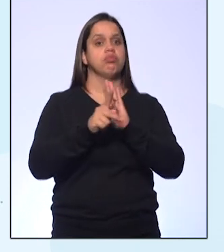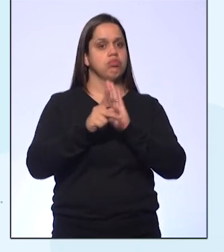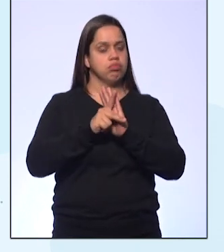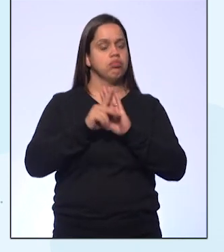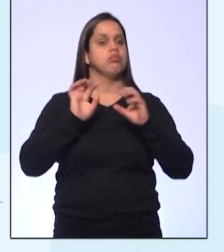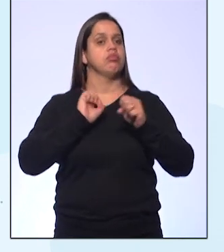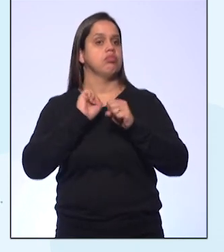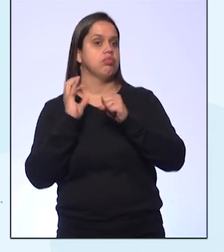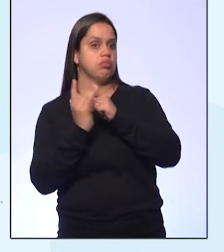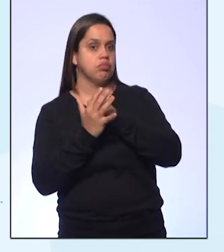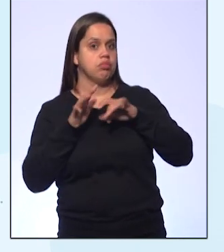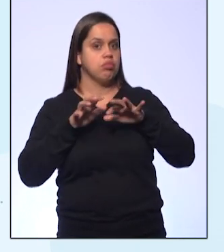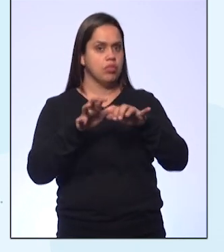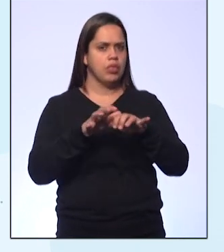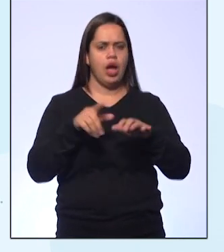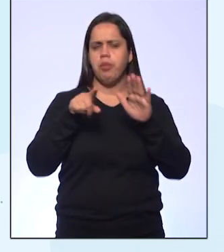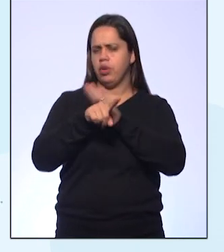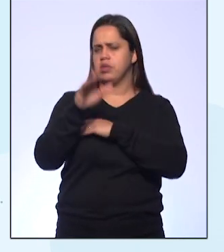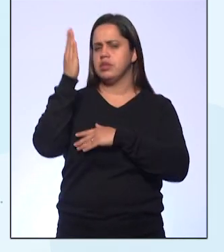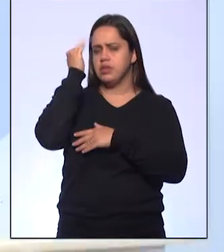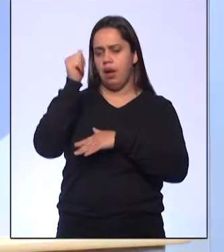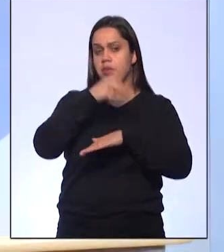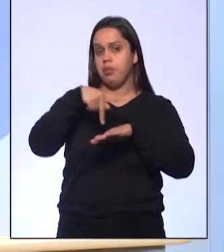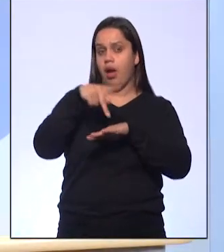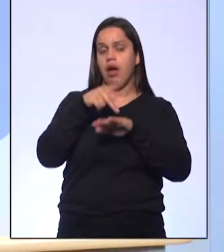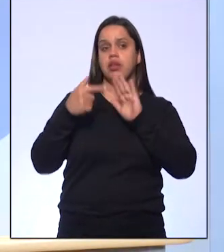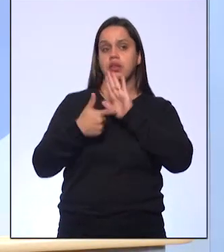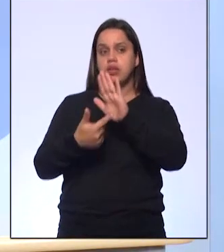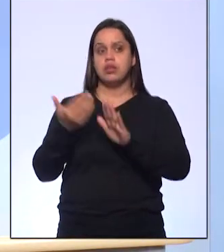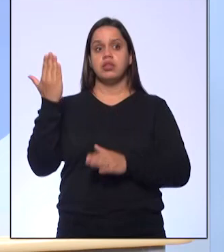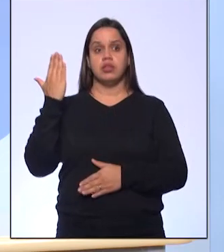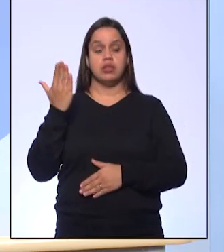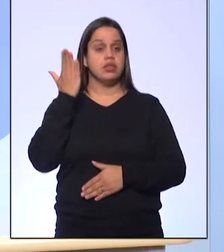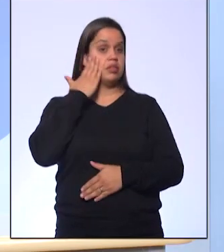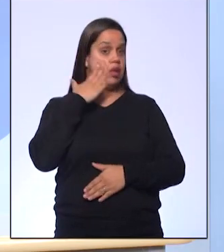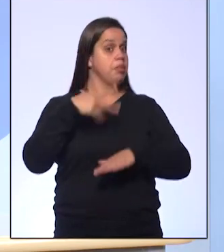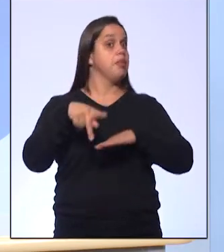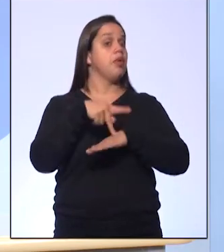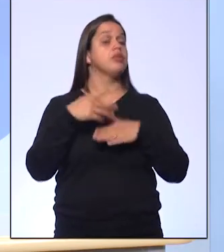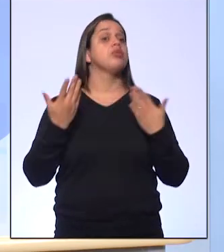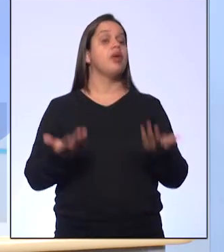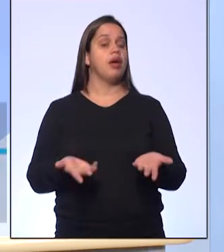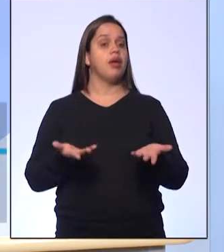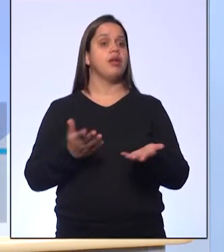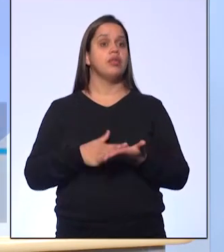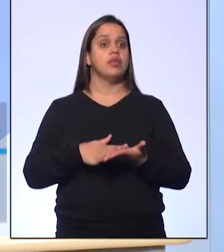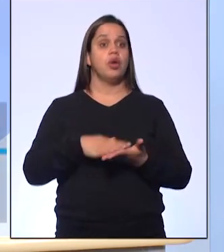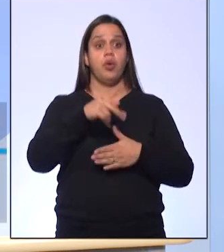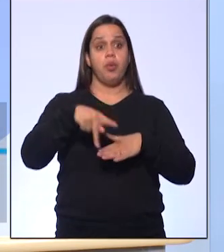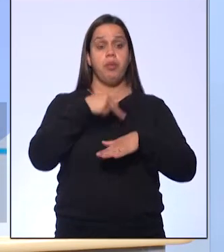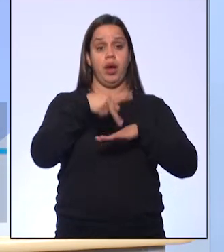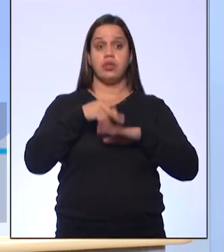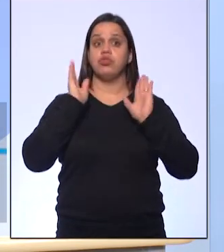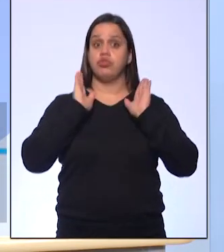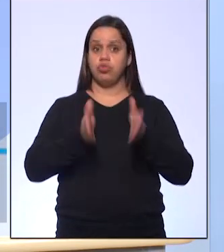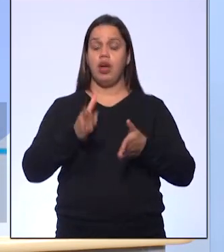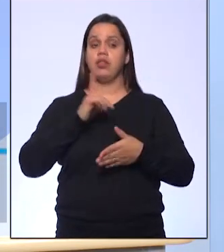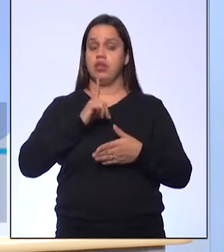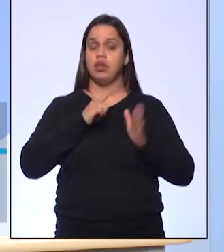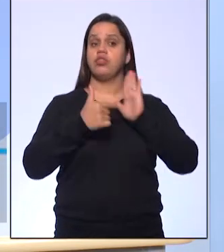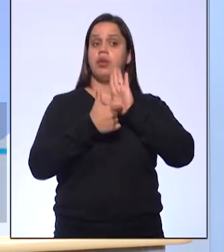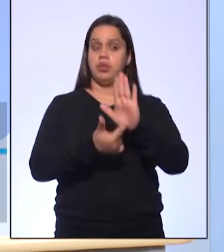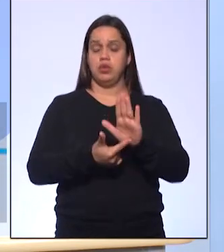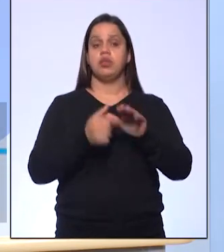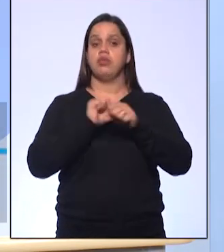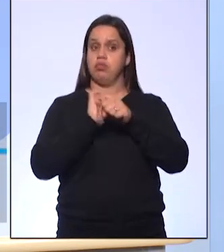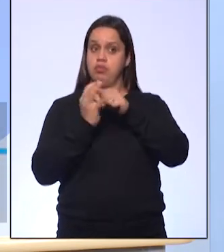aí, vocês sabem qual é esse país que está representado aí no mapa, né, como um país que já apresentava